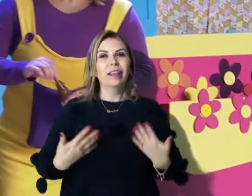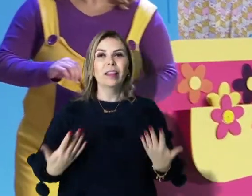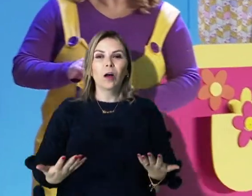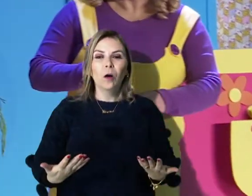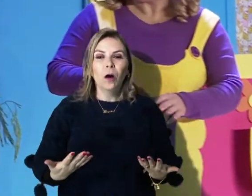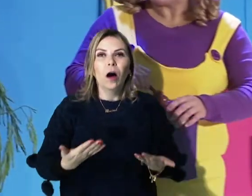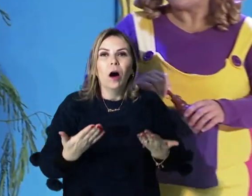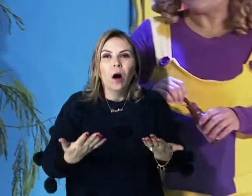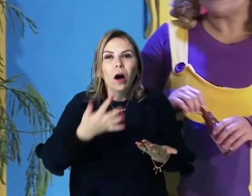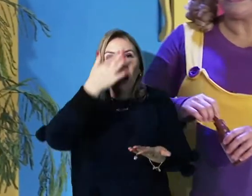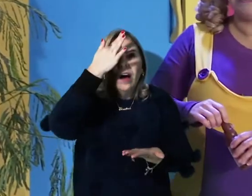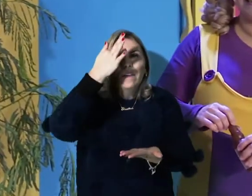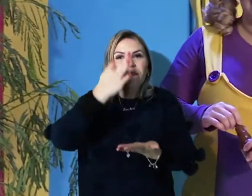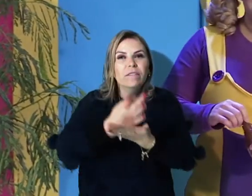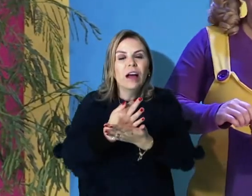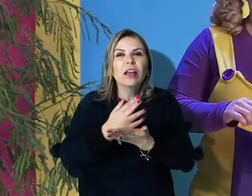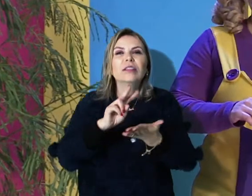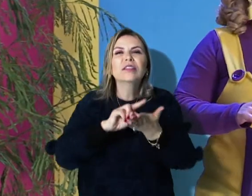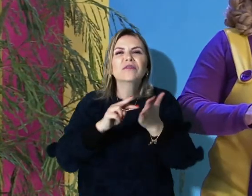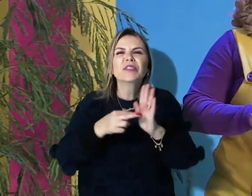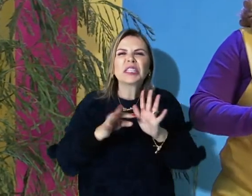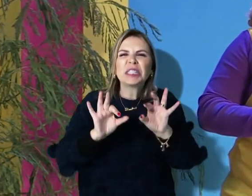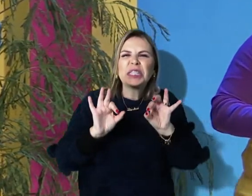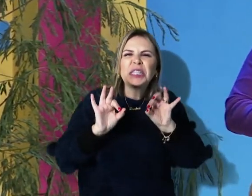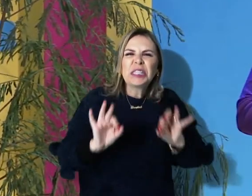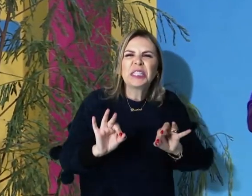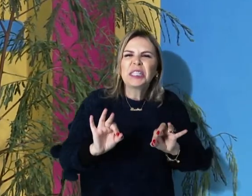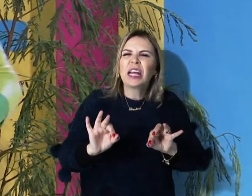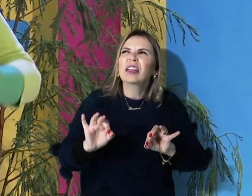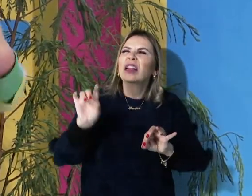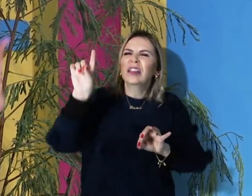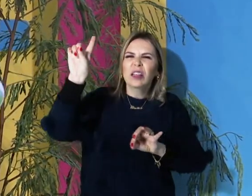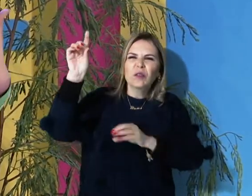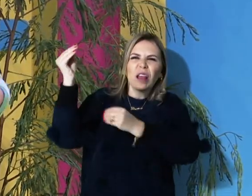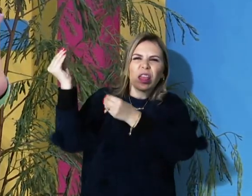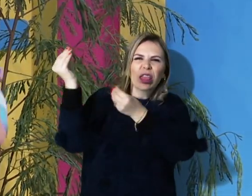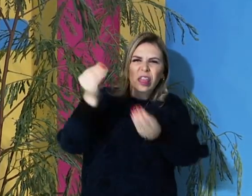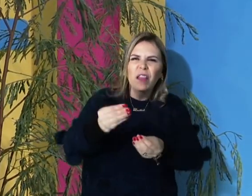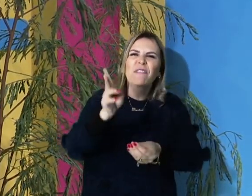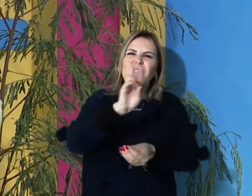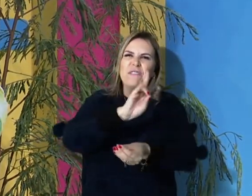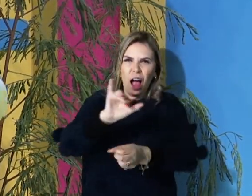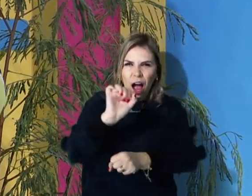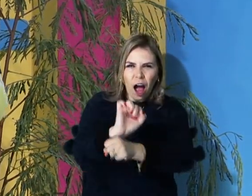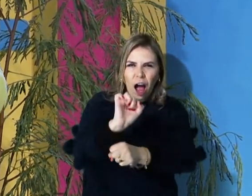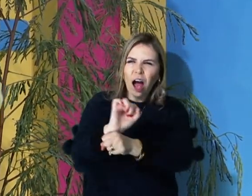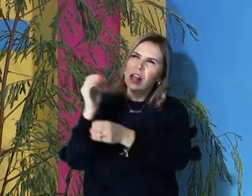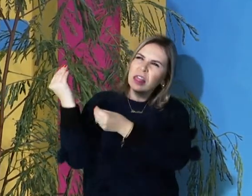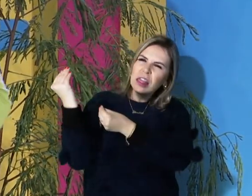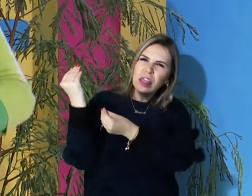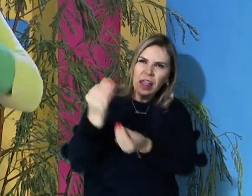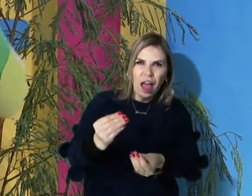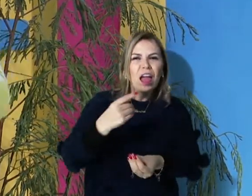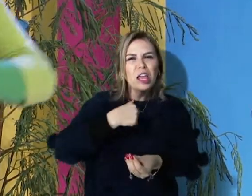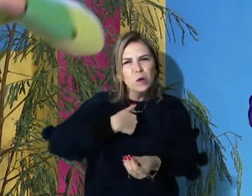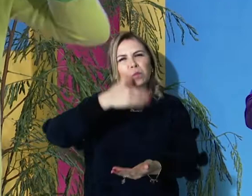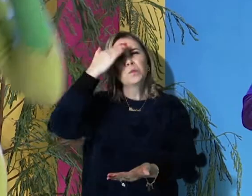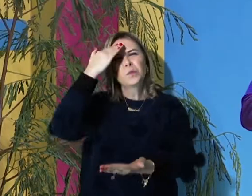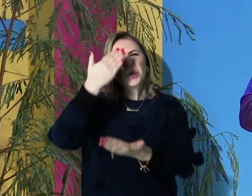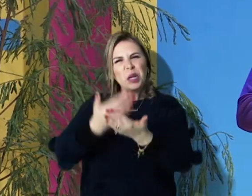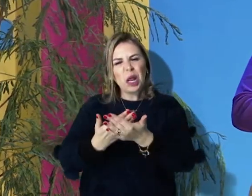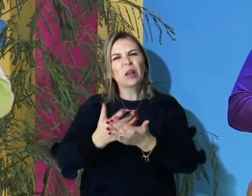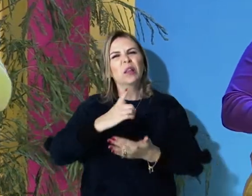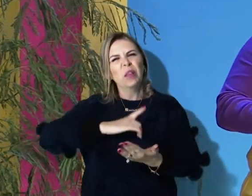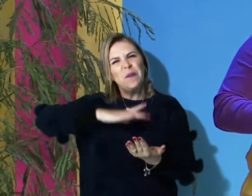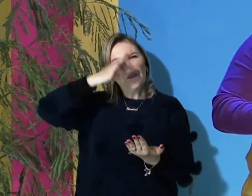a fé é a certeza de que vamos receber aquilo que nós esperamos. E eu creio e eu tenho